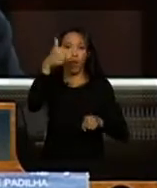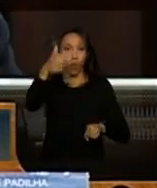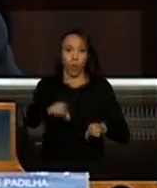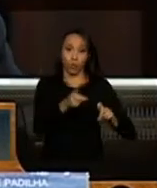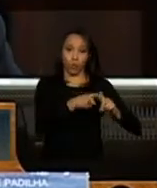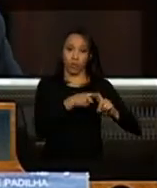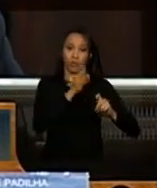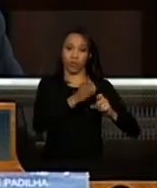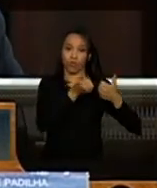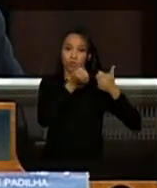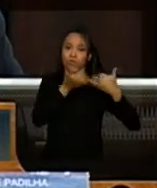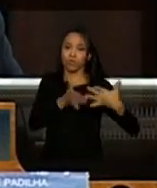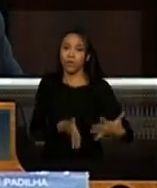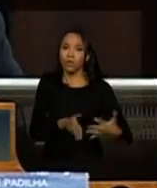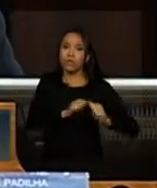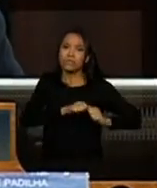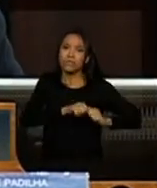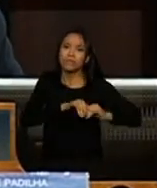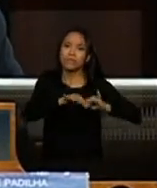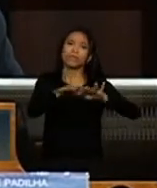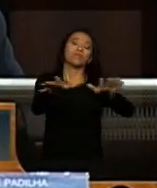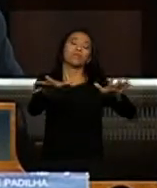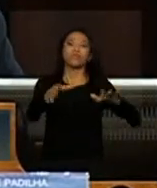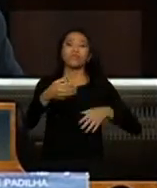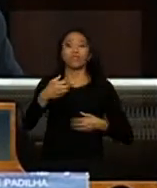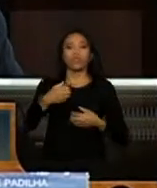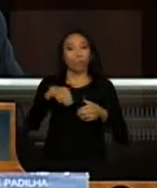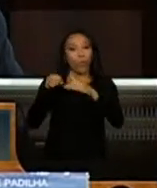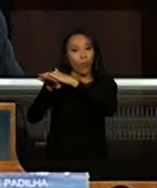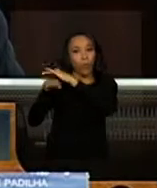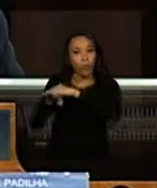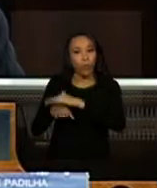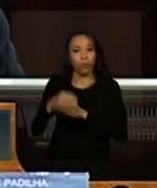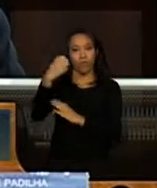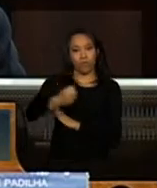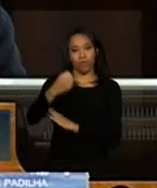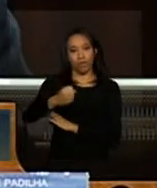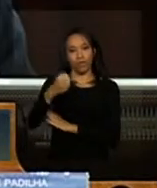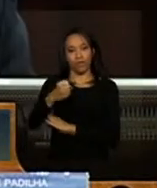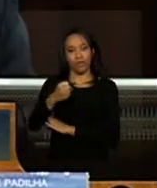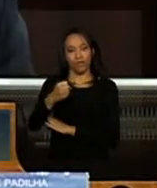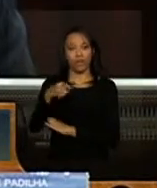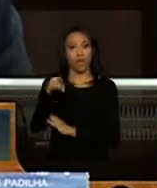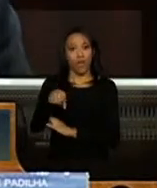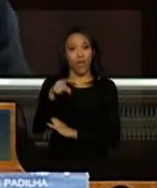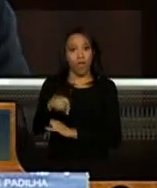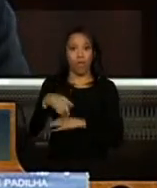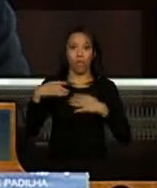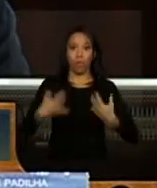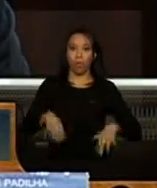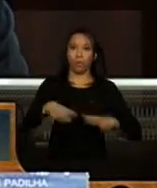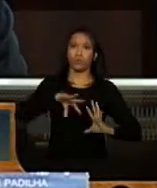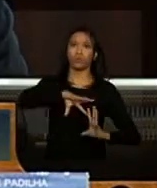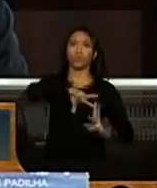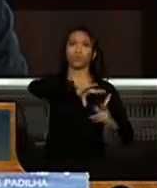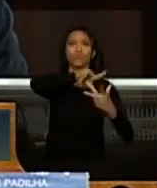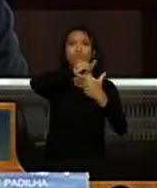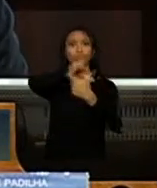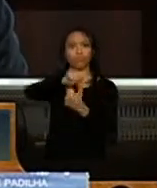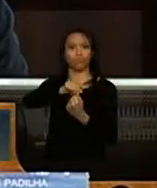já falou, da rede de bancos de leite humano, que é a maior rede pública do mundo inteiro,